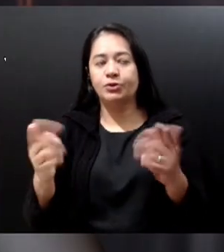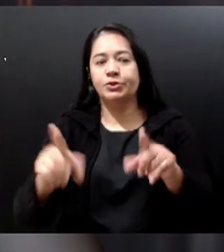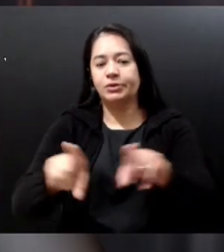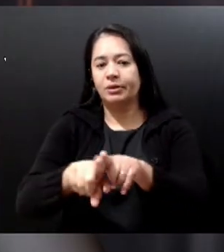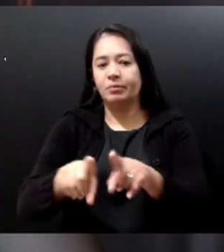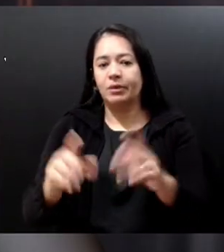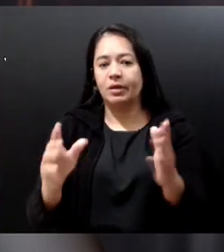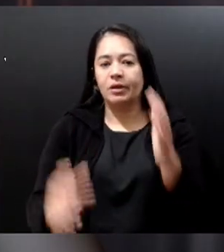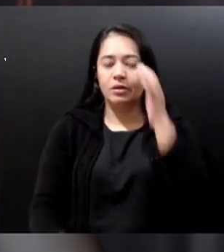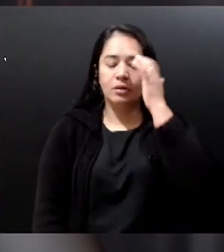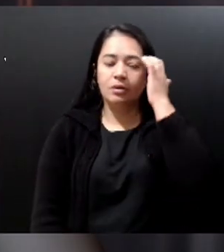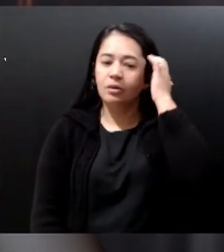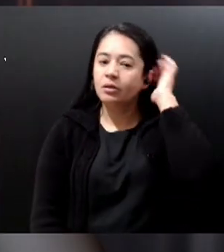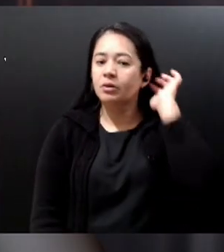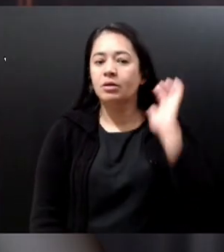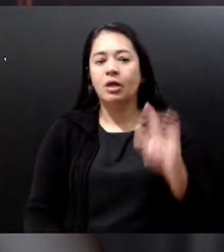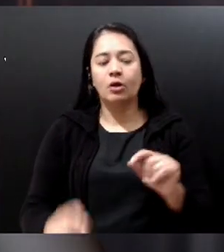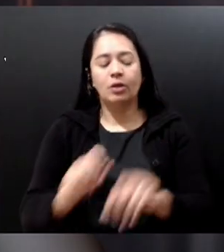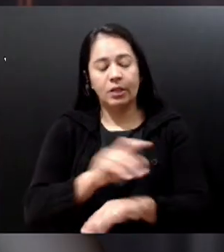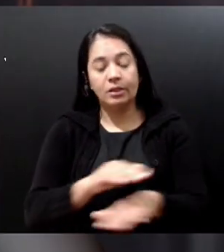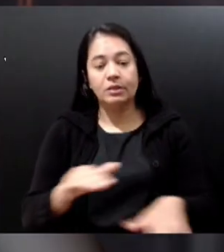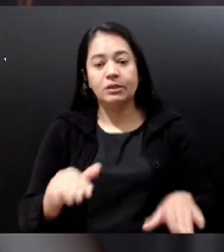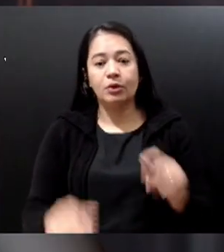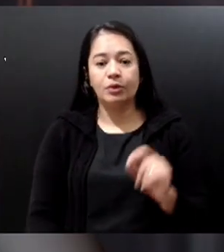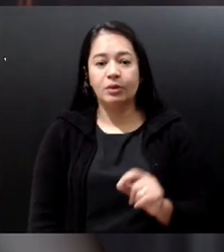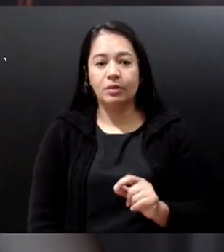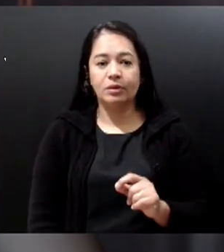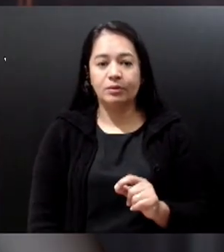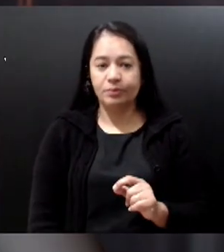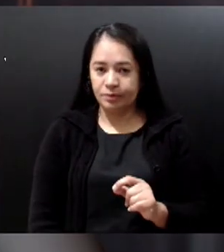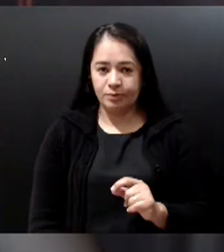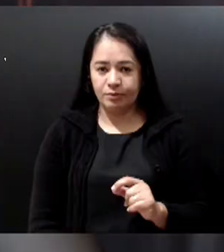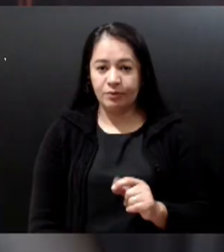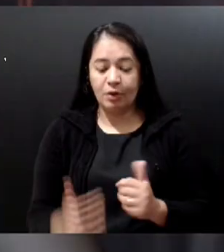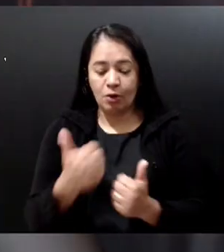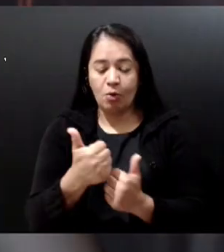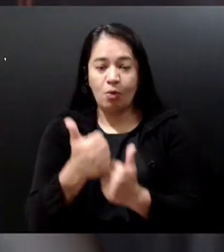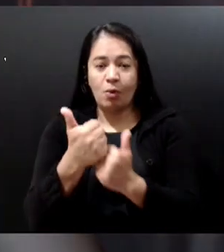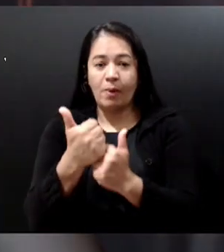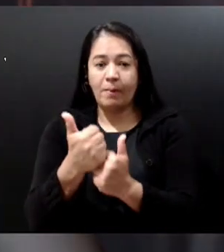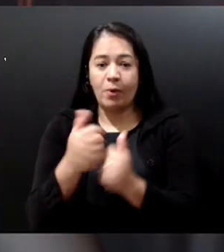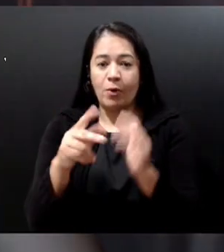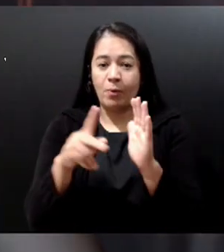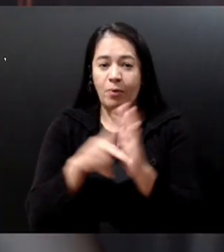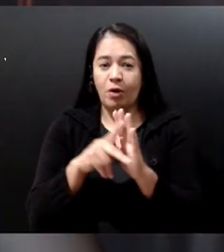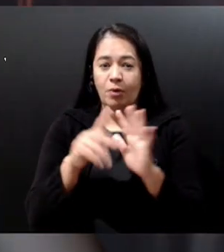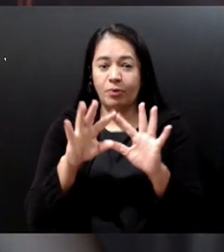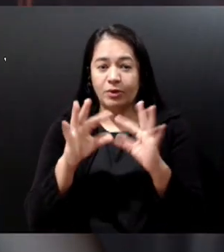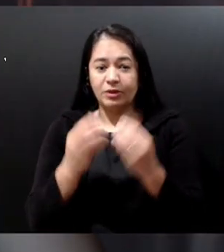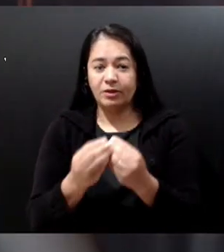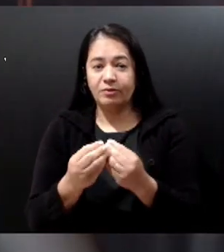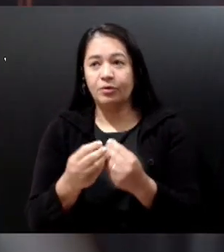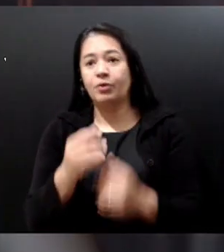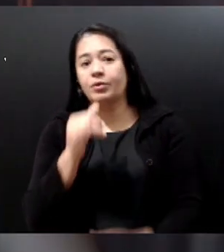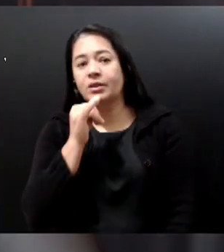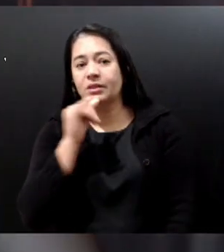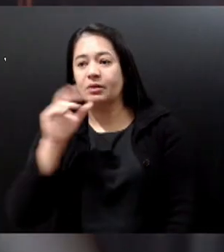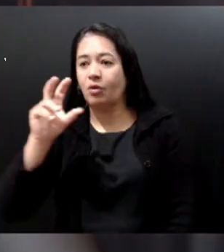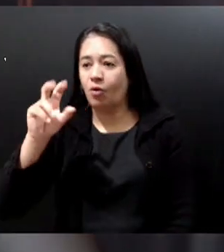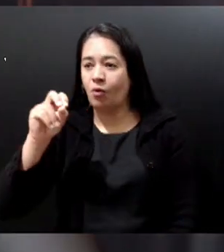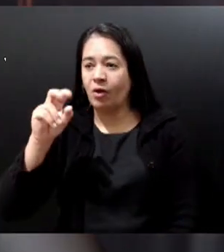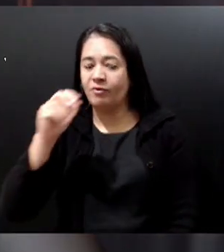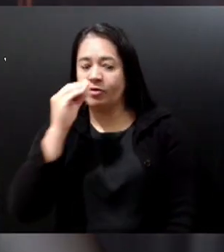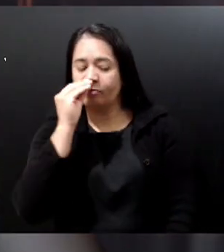é quando não existe um apoio da família estendida. Então, os avós rejeitam essa criança, os